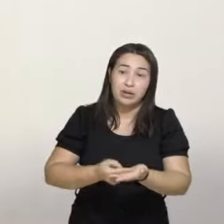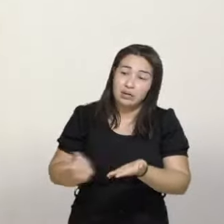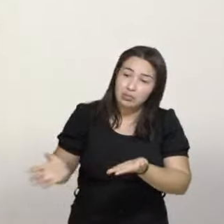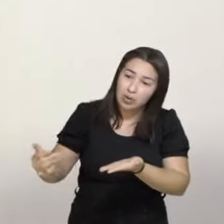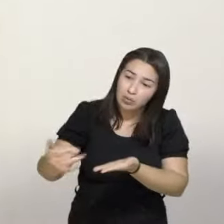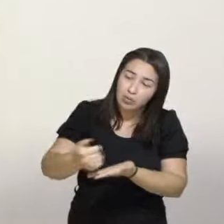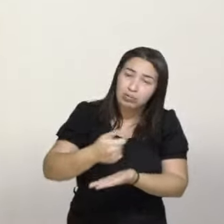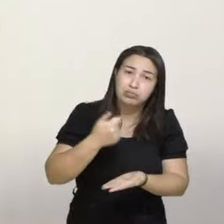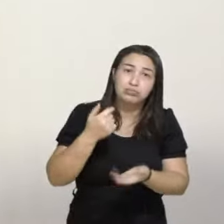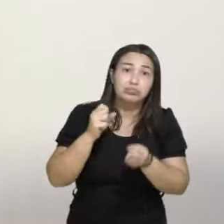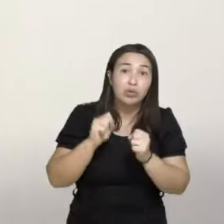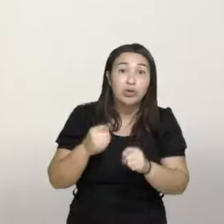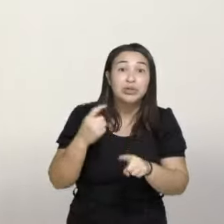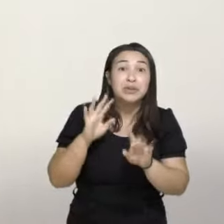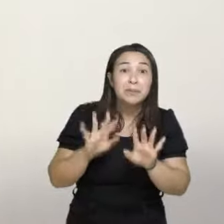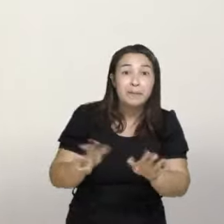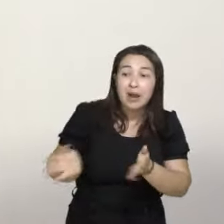gente